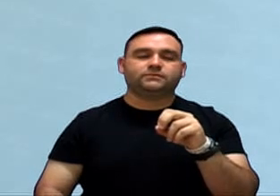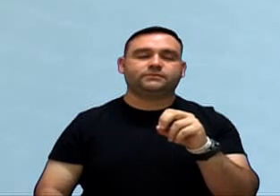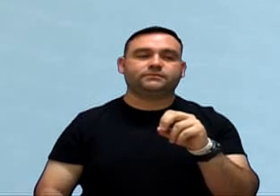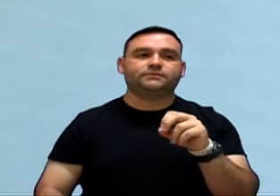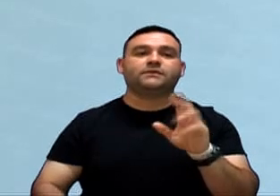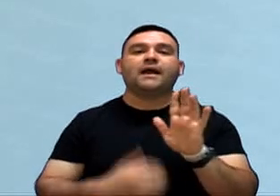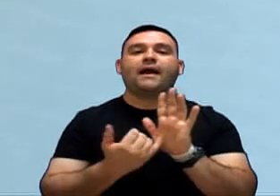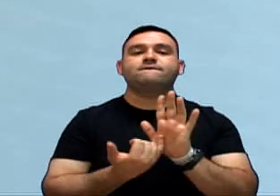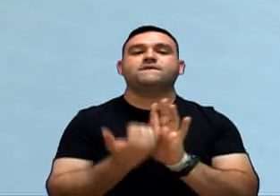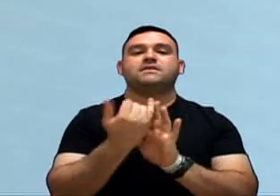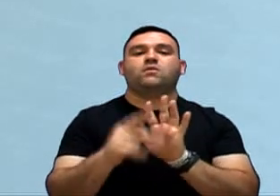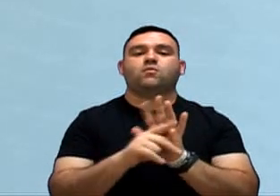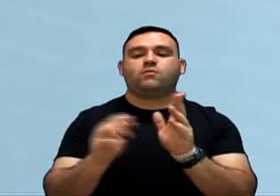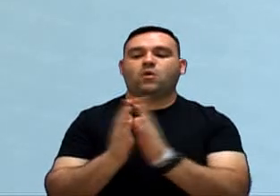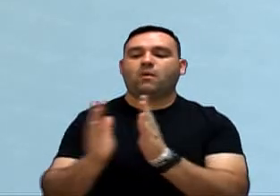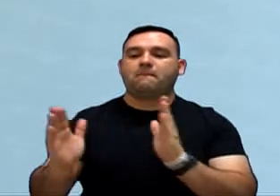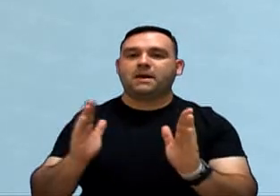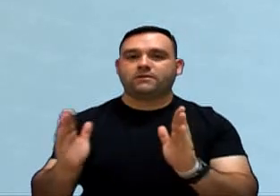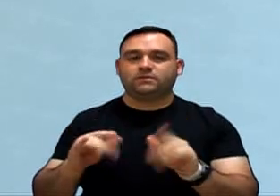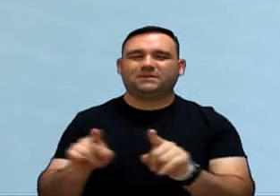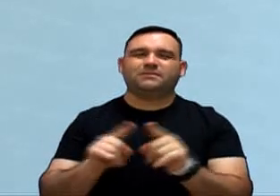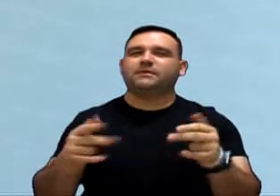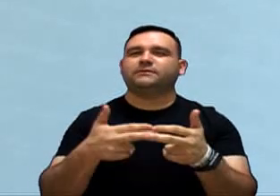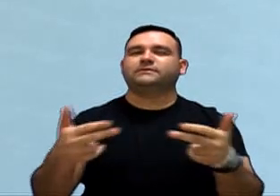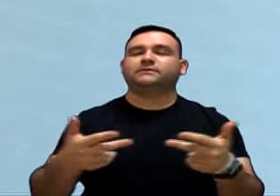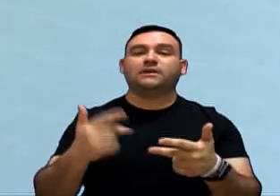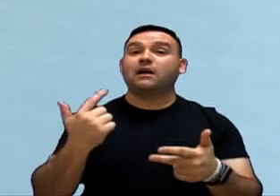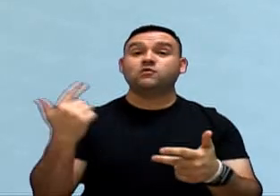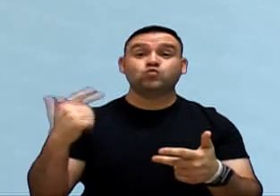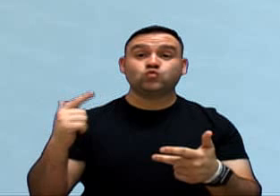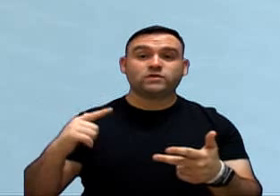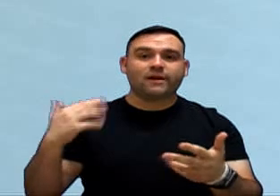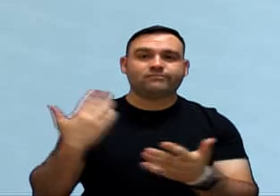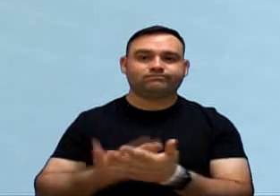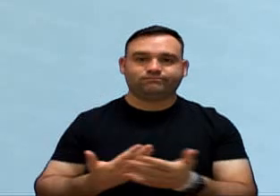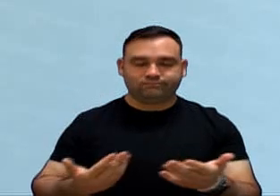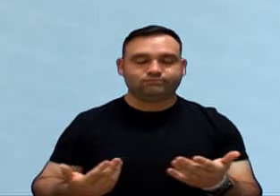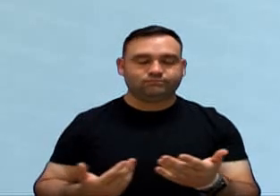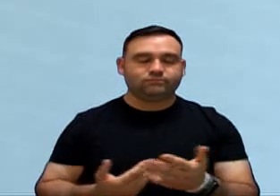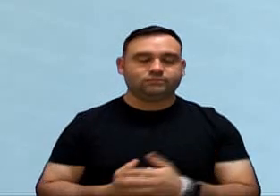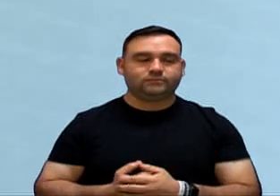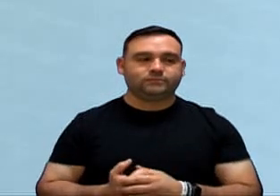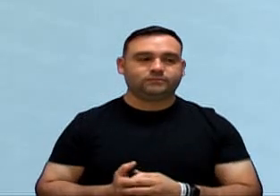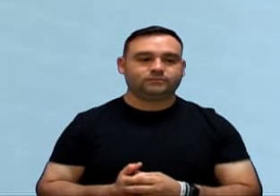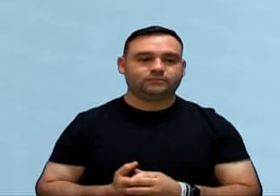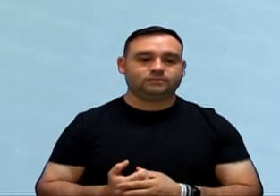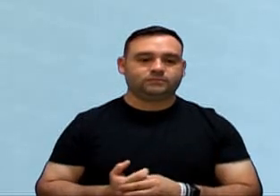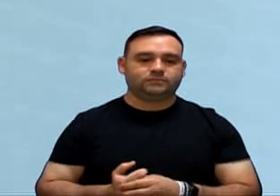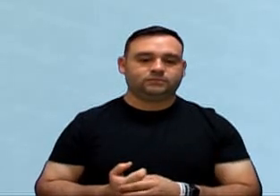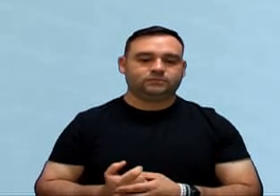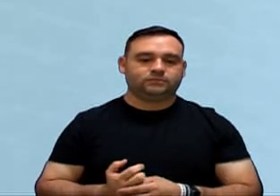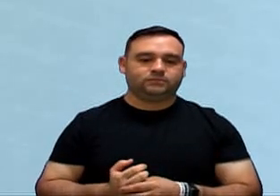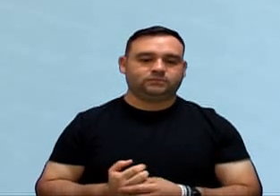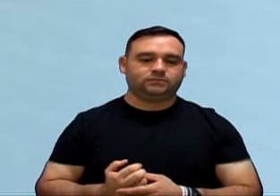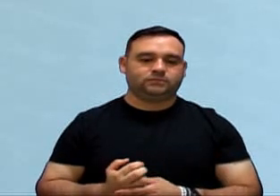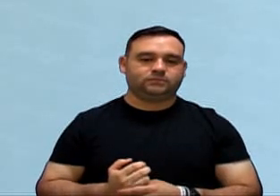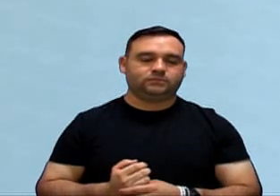a inflação do período, coisa que não vem acontecendo nesses anos, viu,